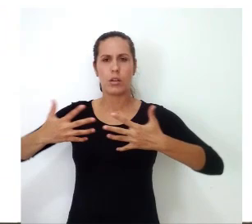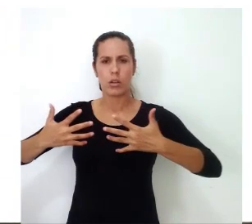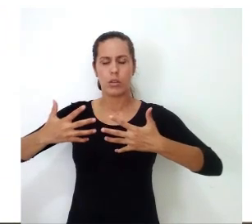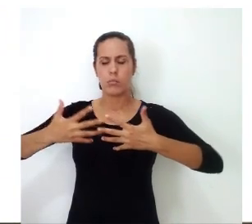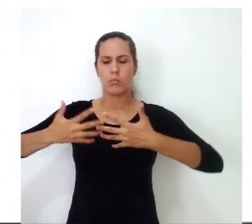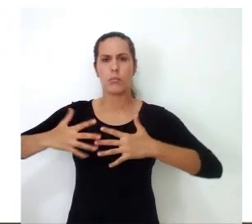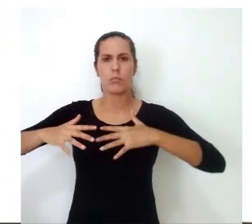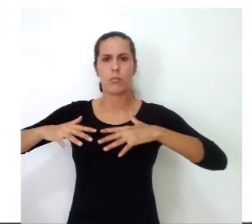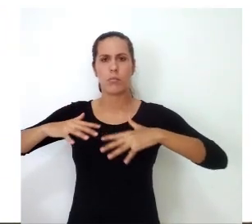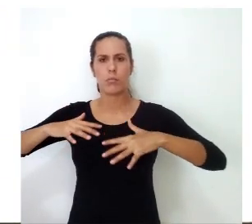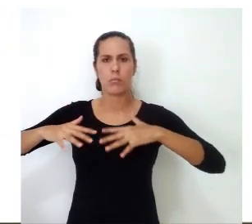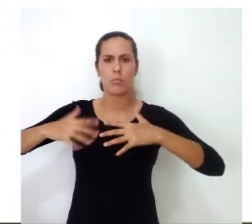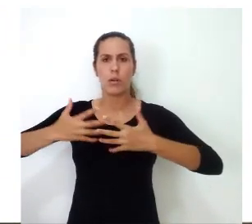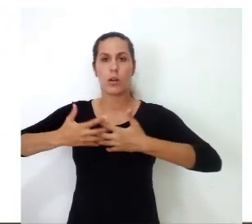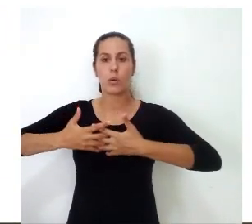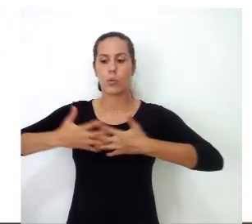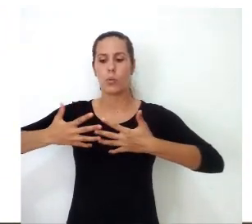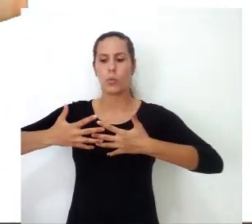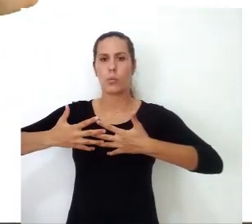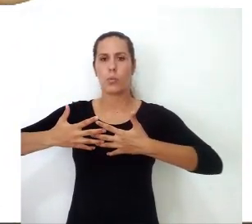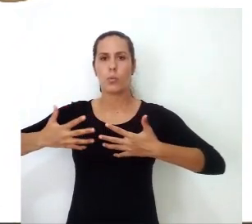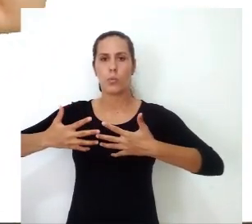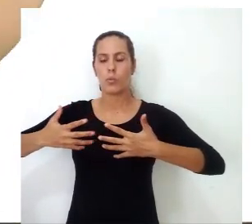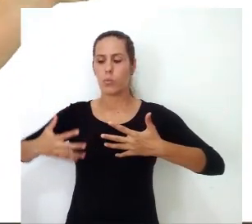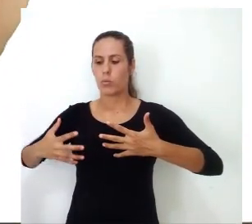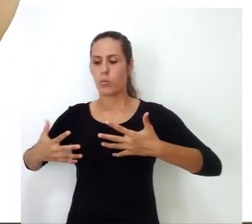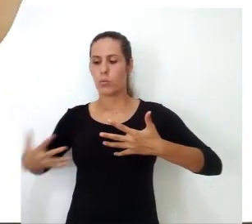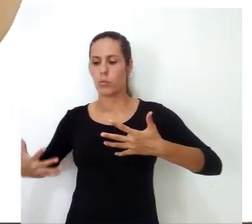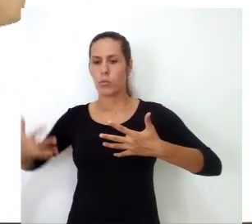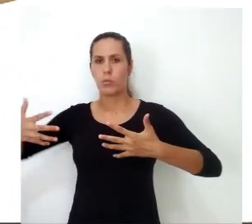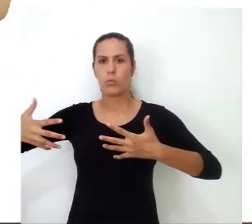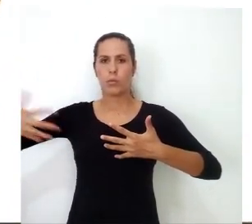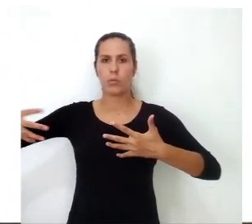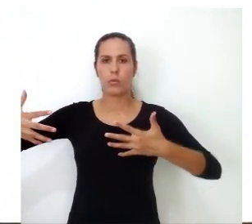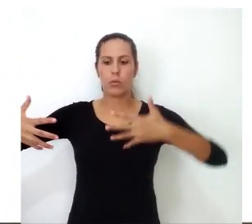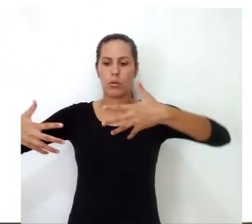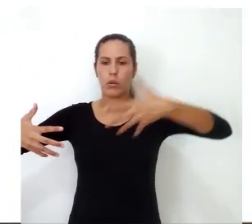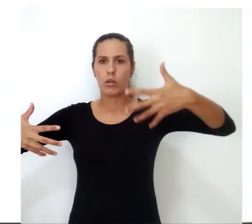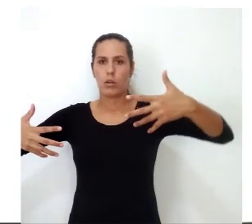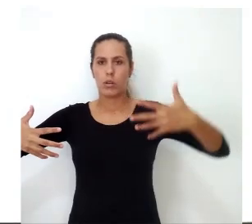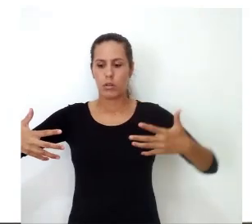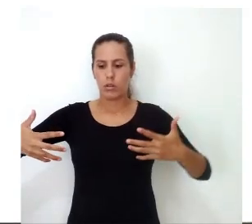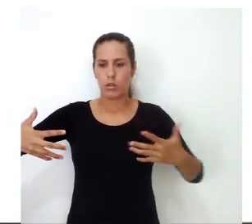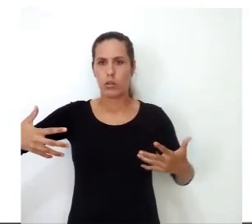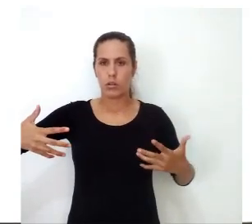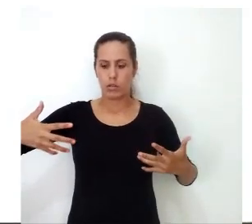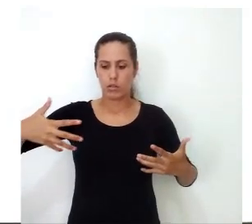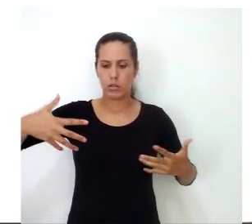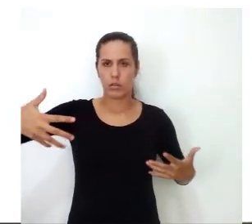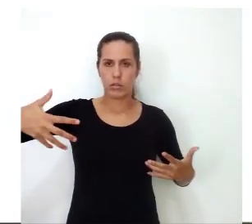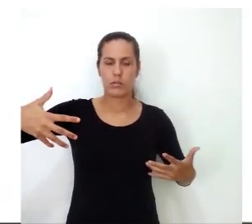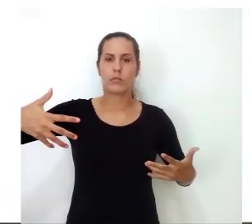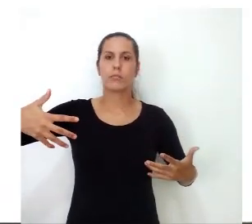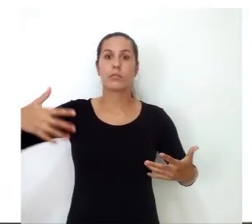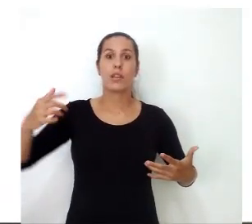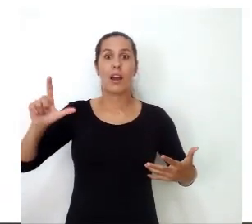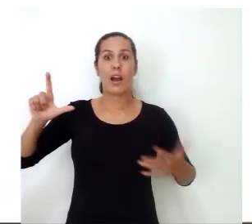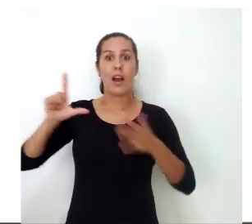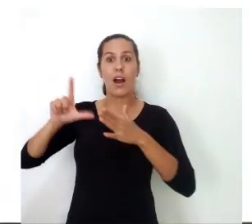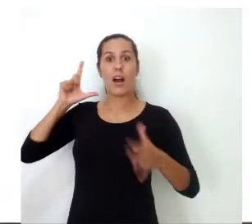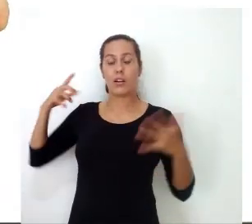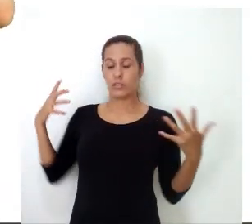os continentes começaram a se separar. O quebra-cabeça estava unido e agora a gente